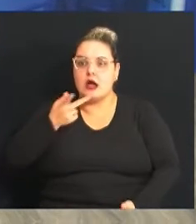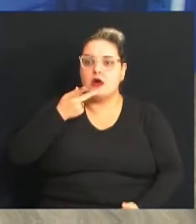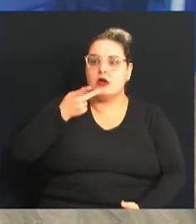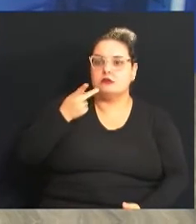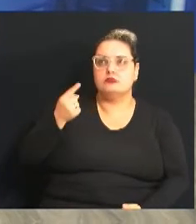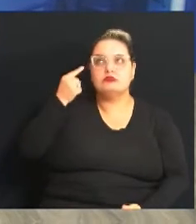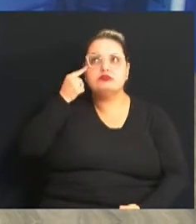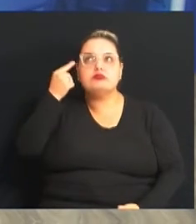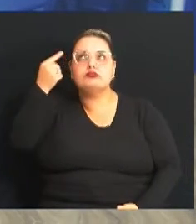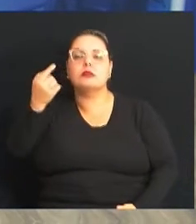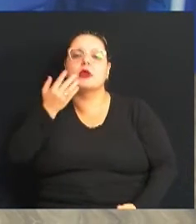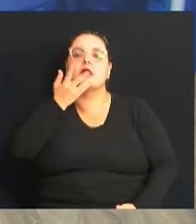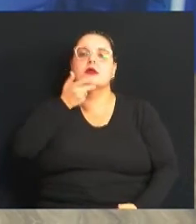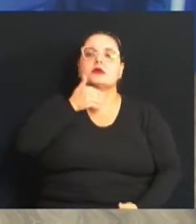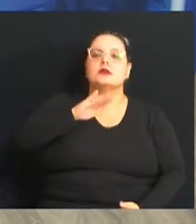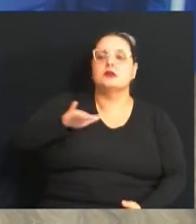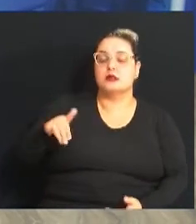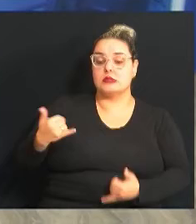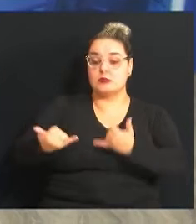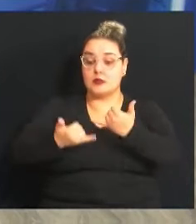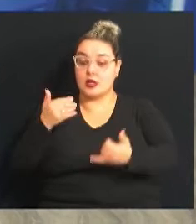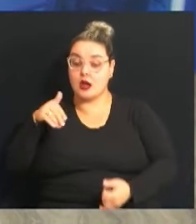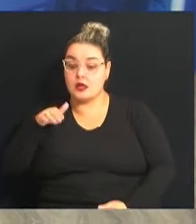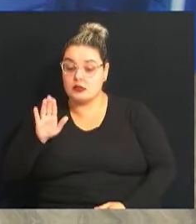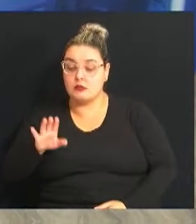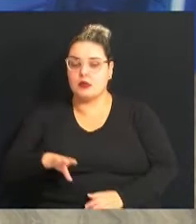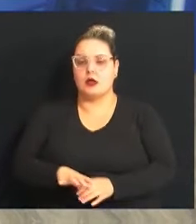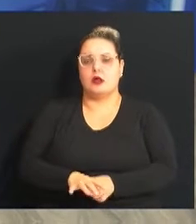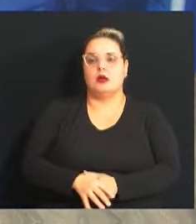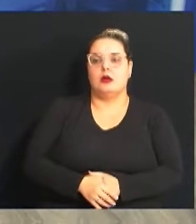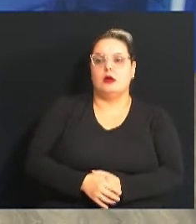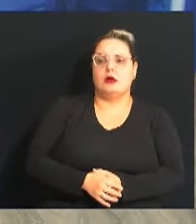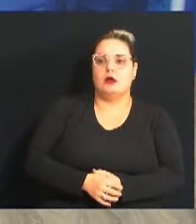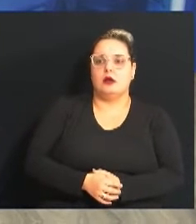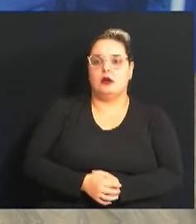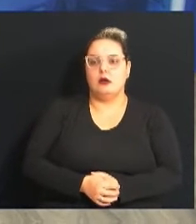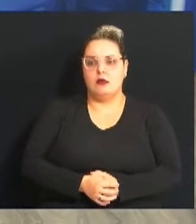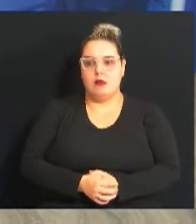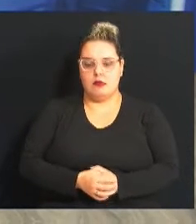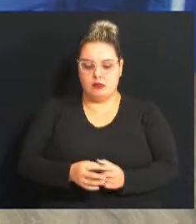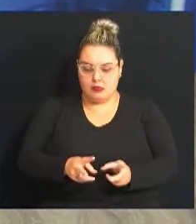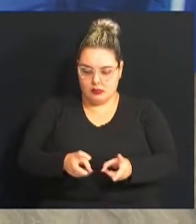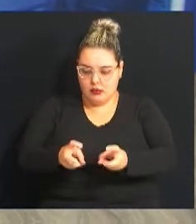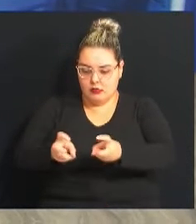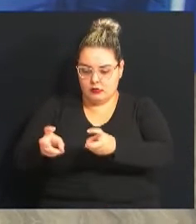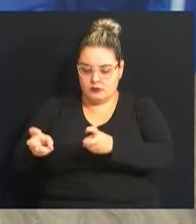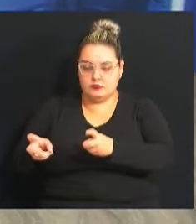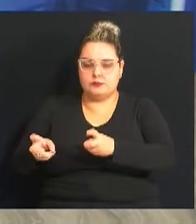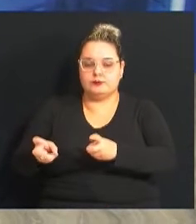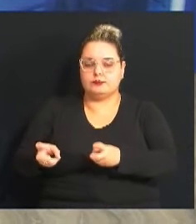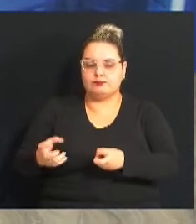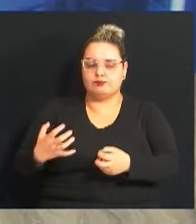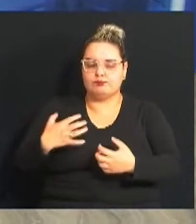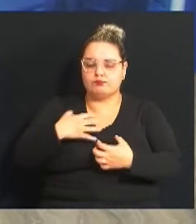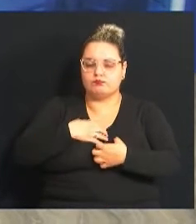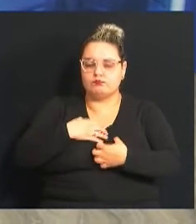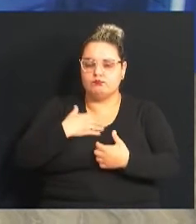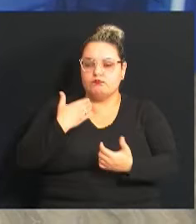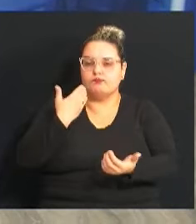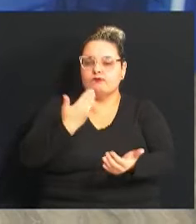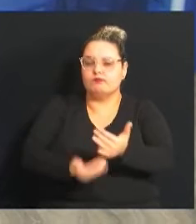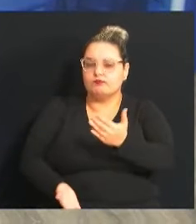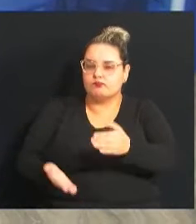que as crianças brincassem mais, e aí a percepção que eu tenho é que a gente está perdendo um pouquinho acesso a